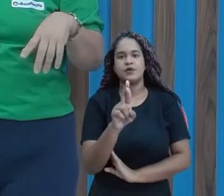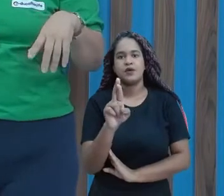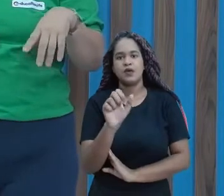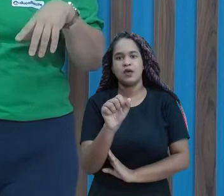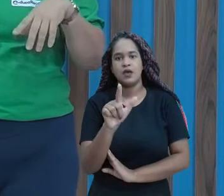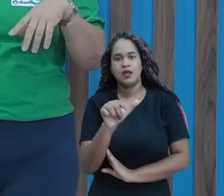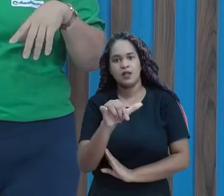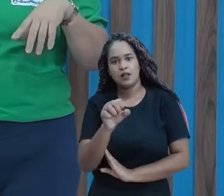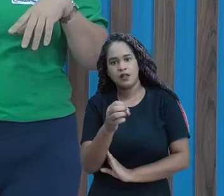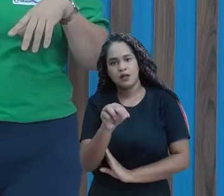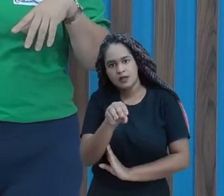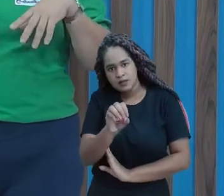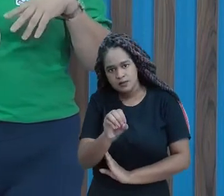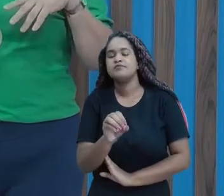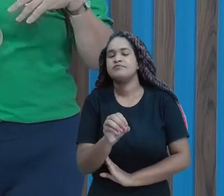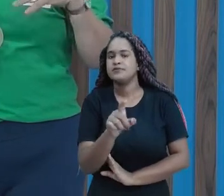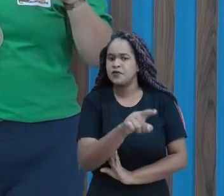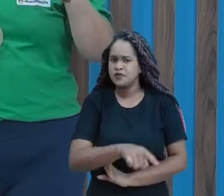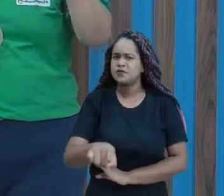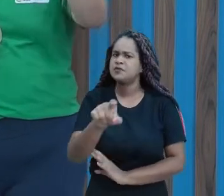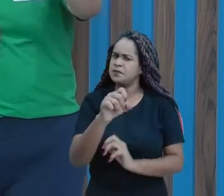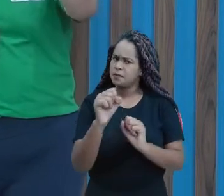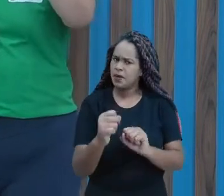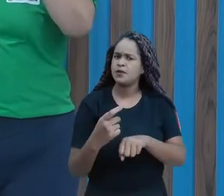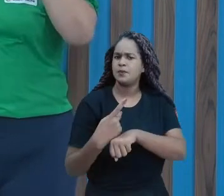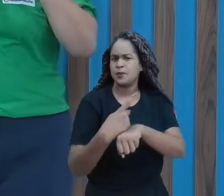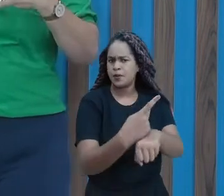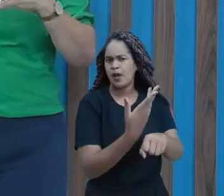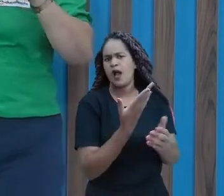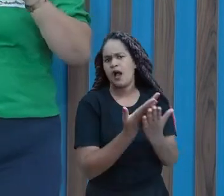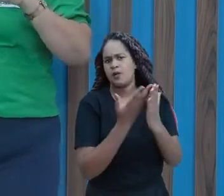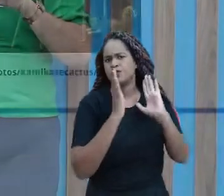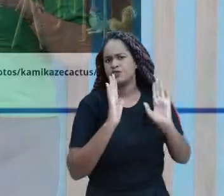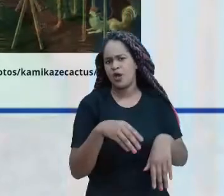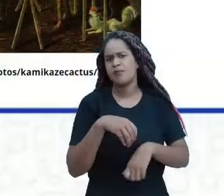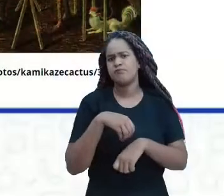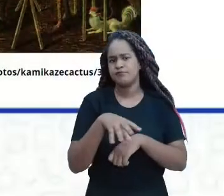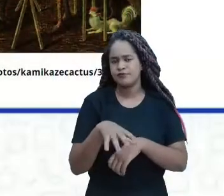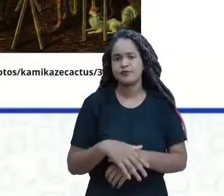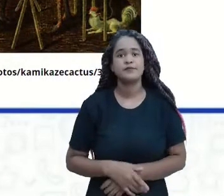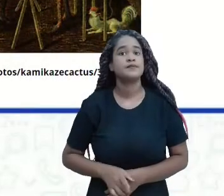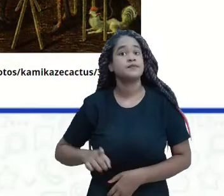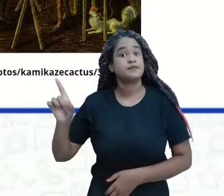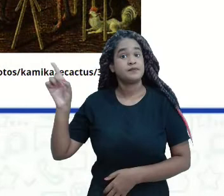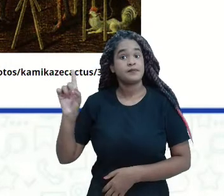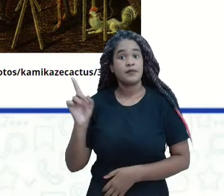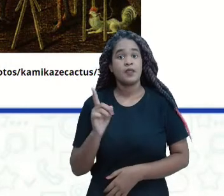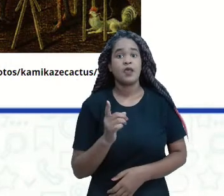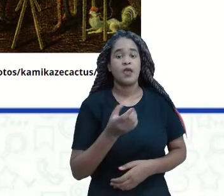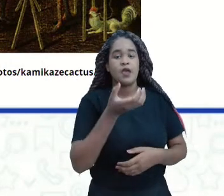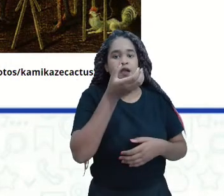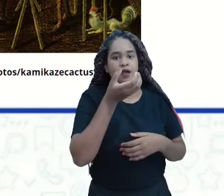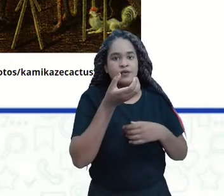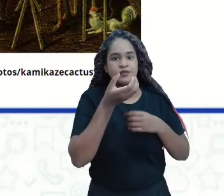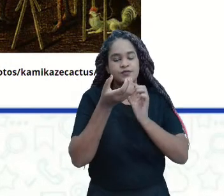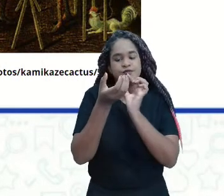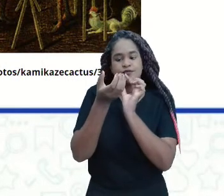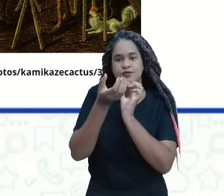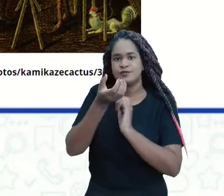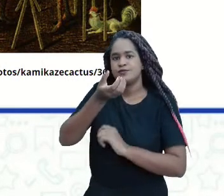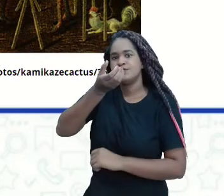lá na aula. Vocês podem voltar lá. Essa imagem do Magritte que vocês estão vendo aí, do cachimbo, é uma das obras